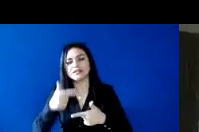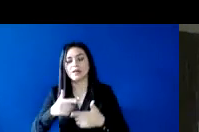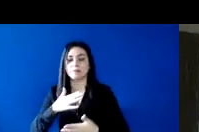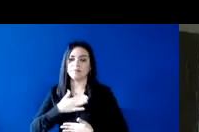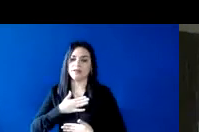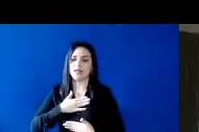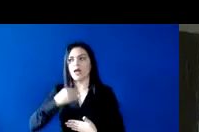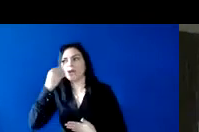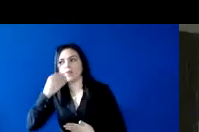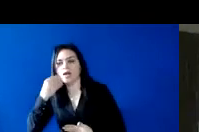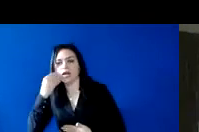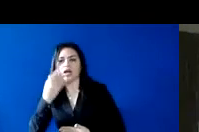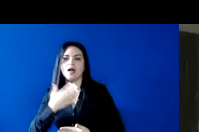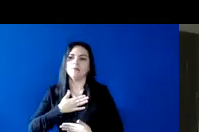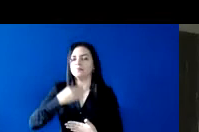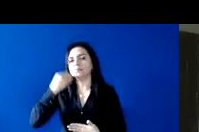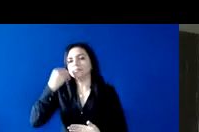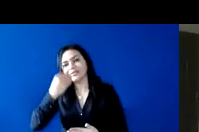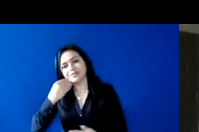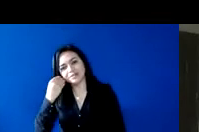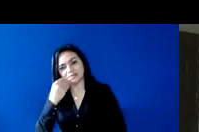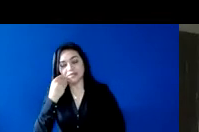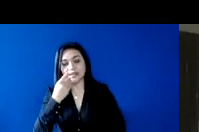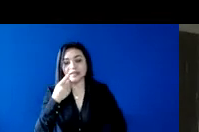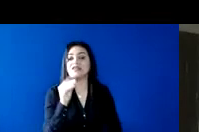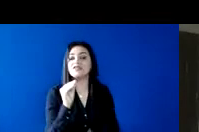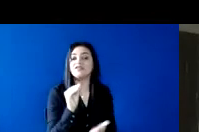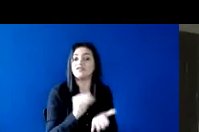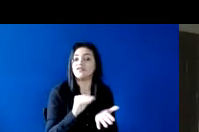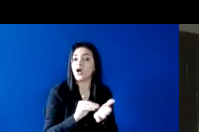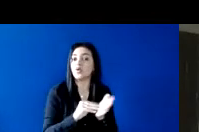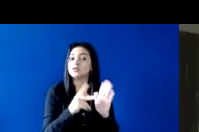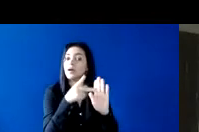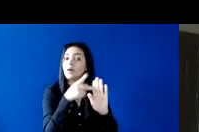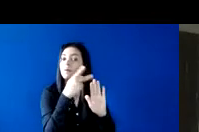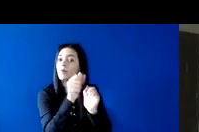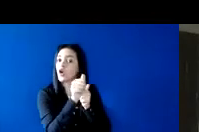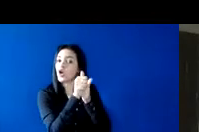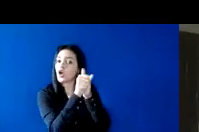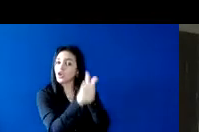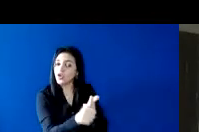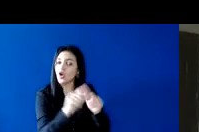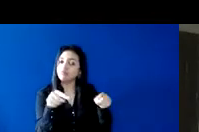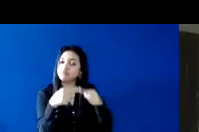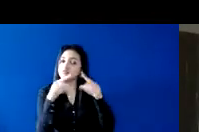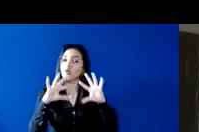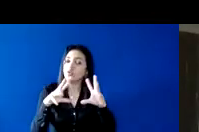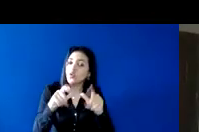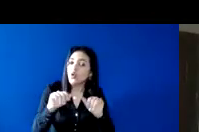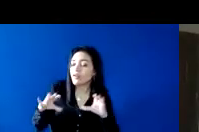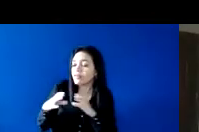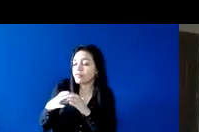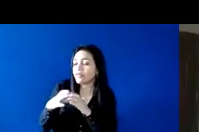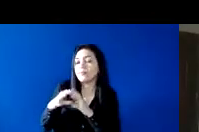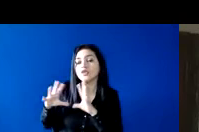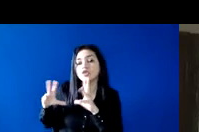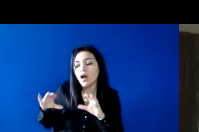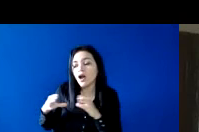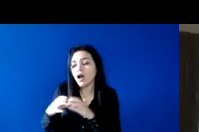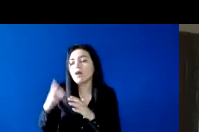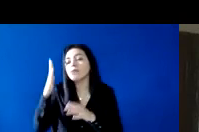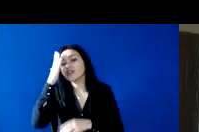experiência, e faltam protocolos que são pactuados com toda a equipe, para que toda a equipe